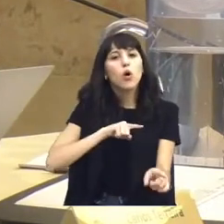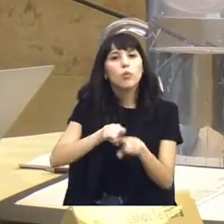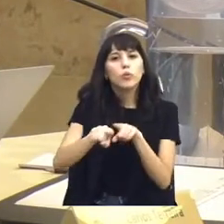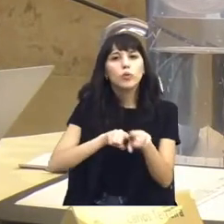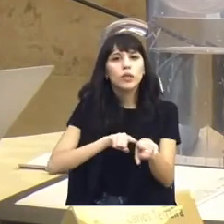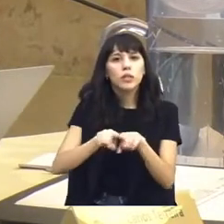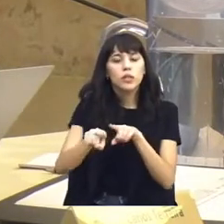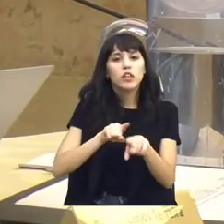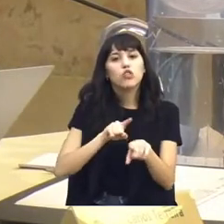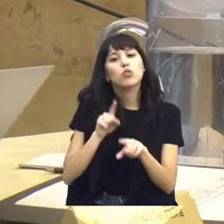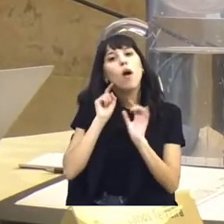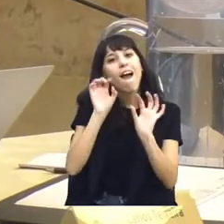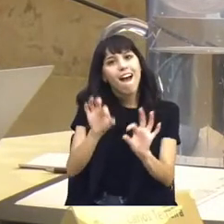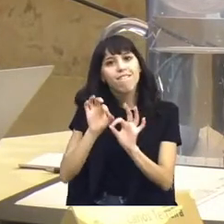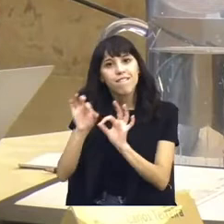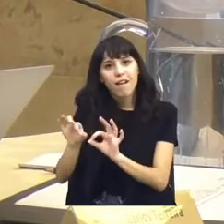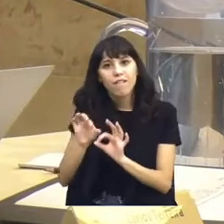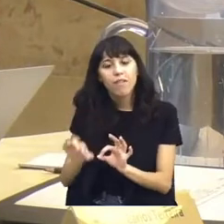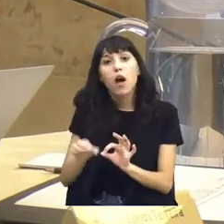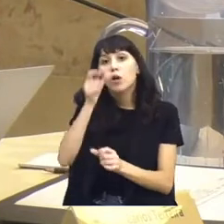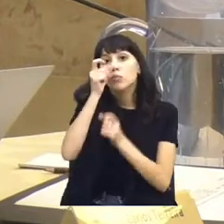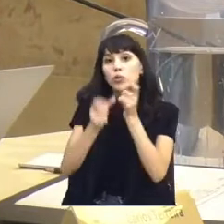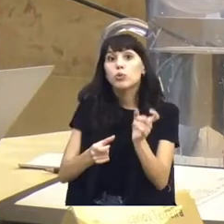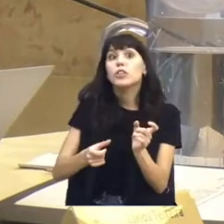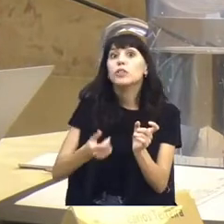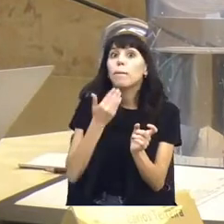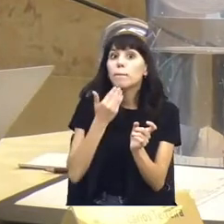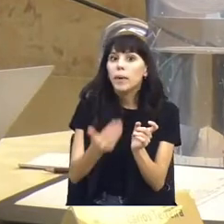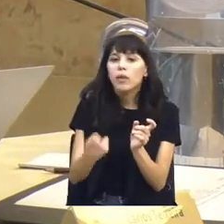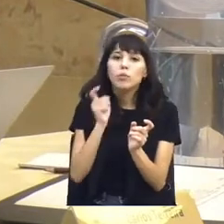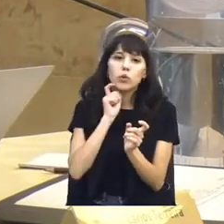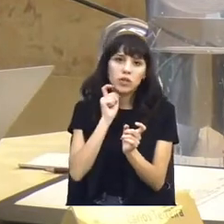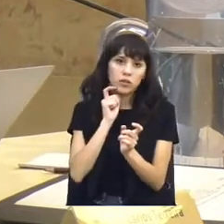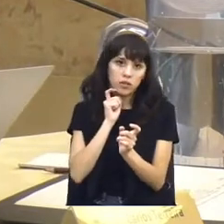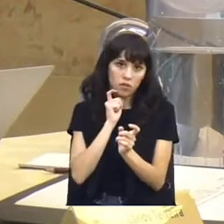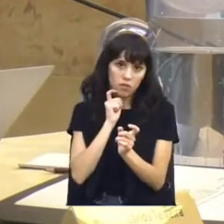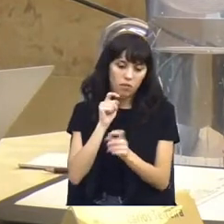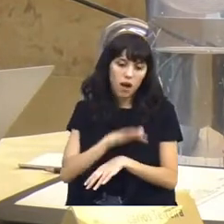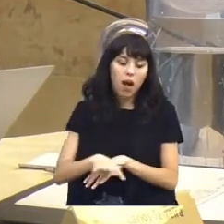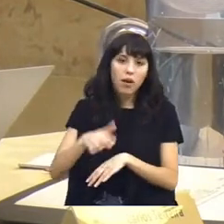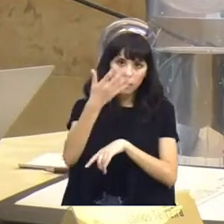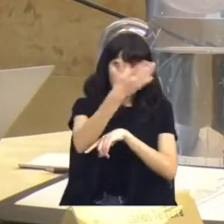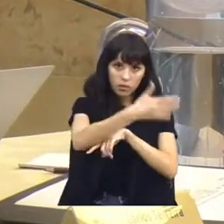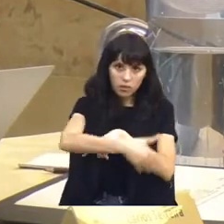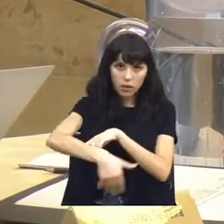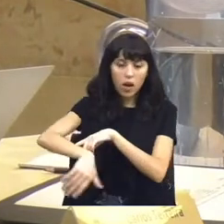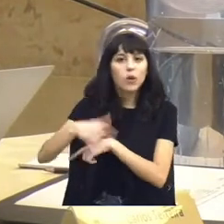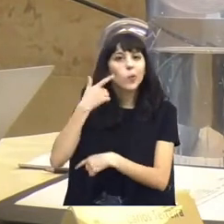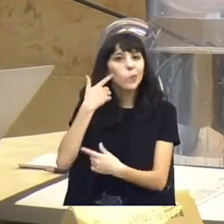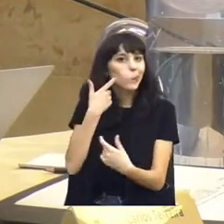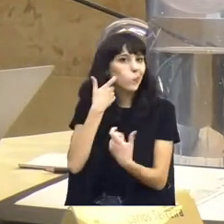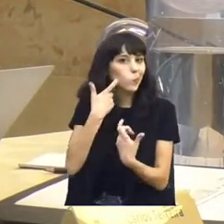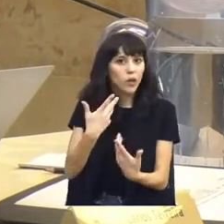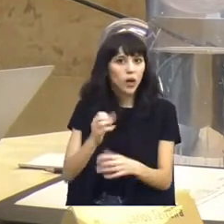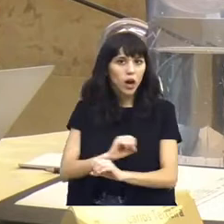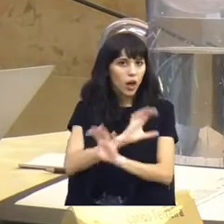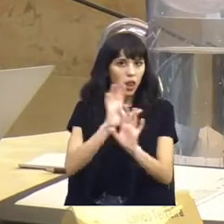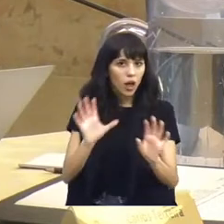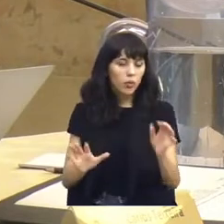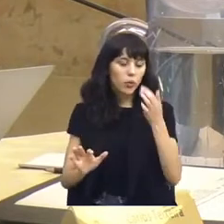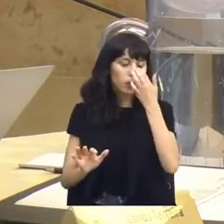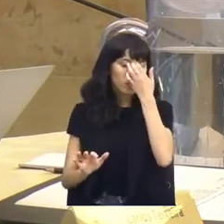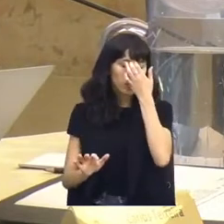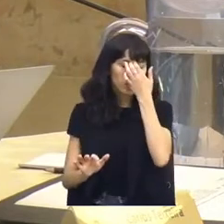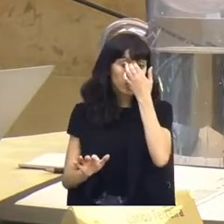políticas de contenção de requerentes das ilhas de terreno a uma evidência que é clara e a evidência